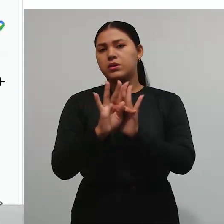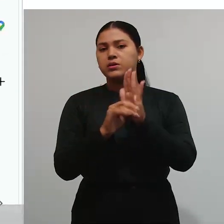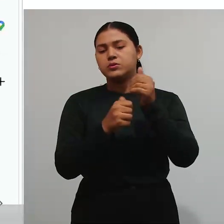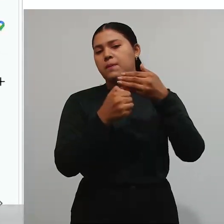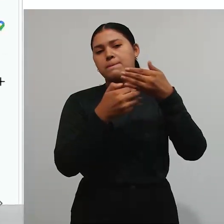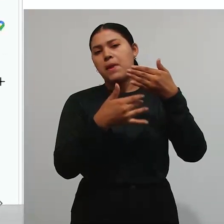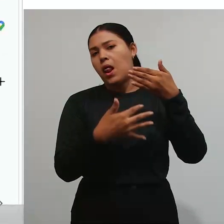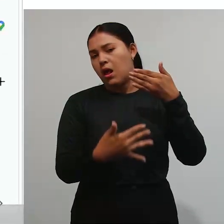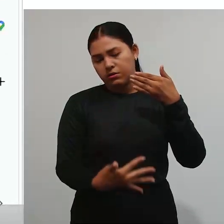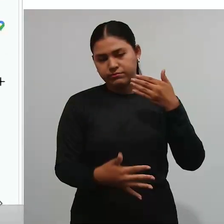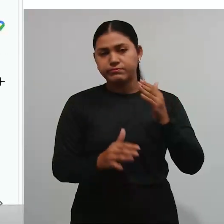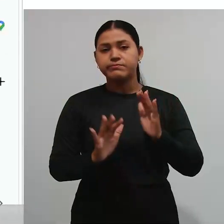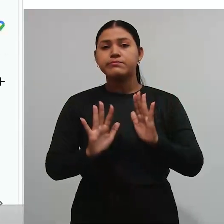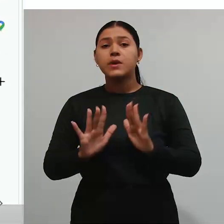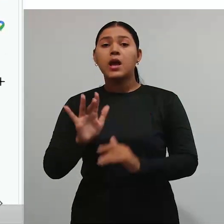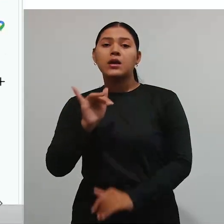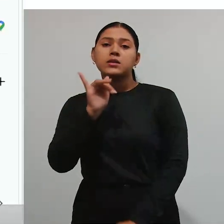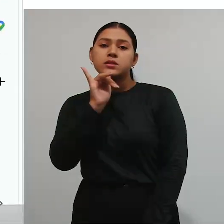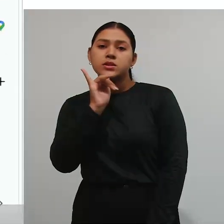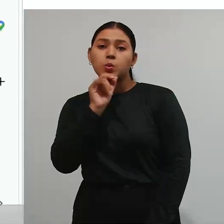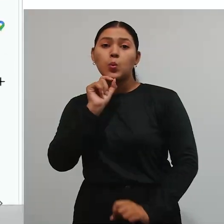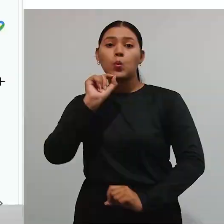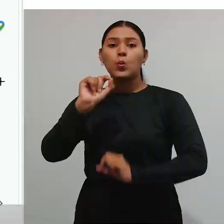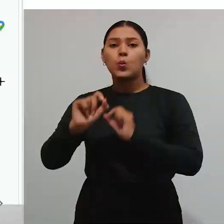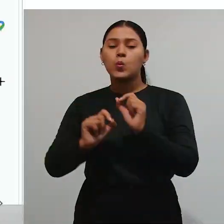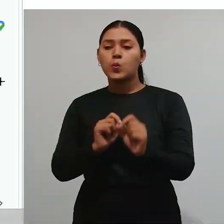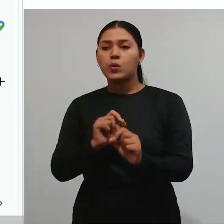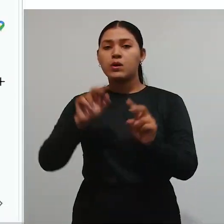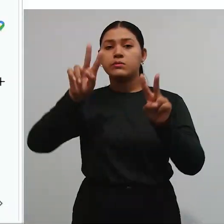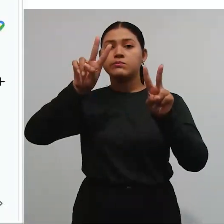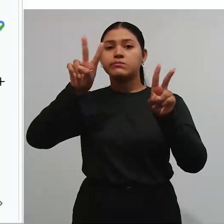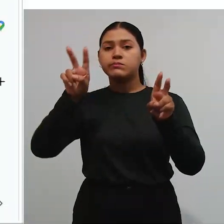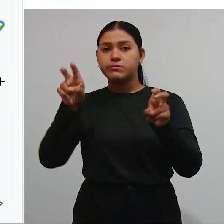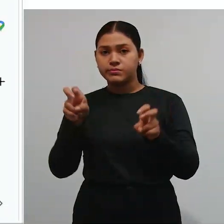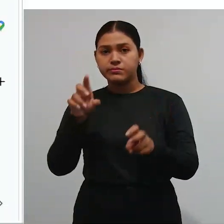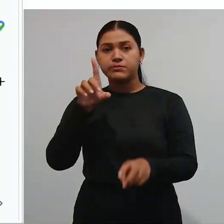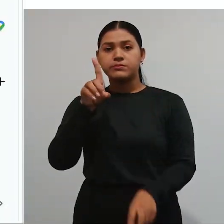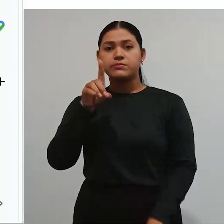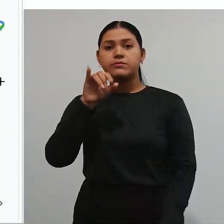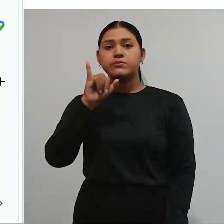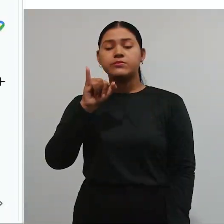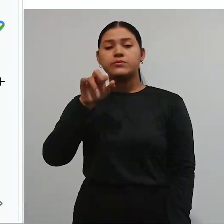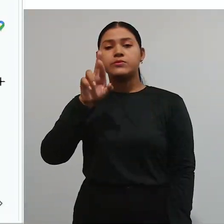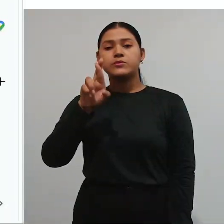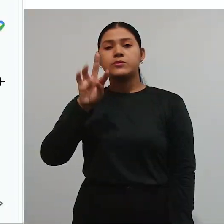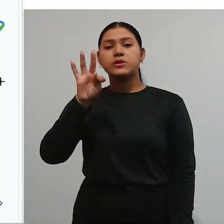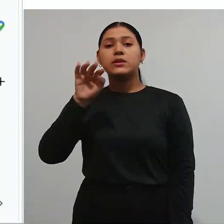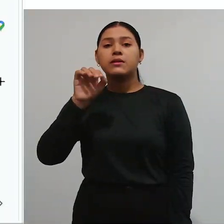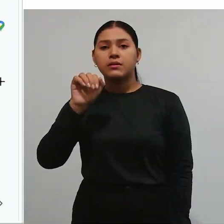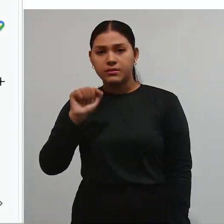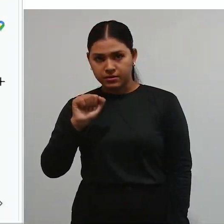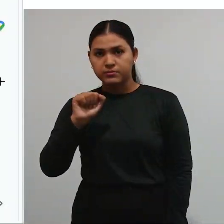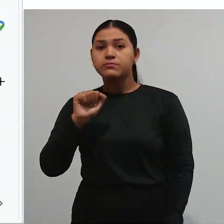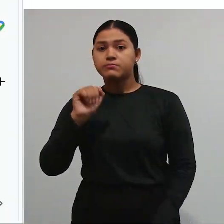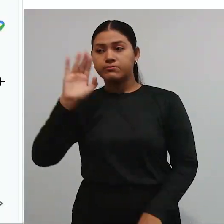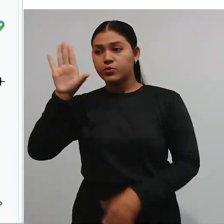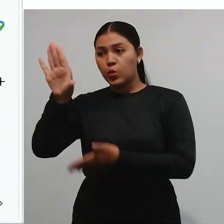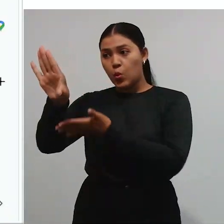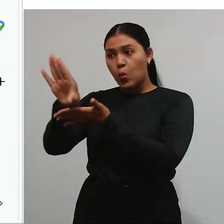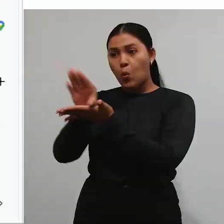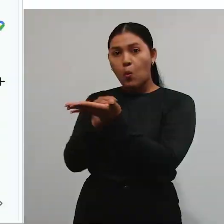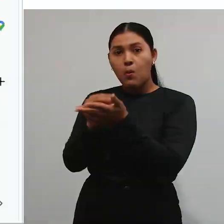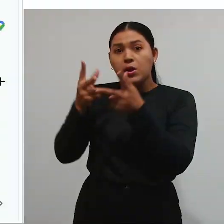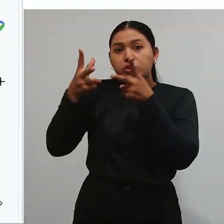esse é um exemplo de citação direta longa. Por que é citação direta longa? Eu literalmente copiei